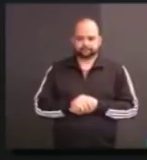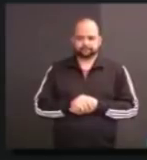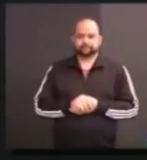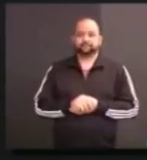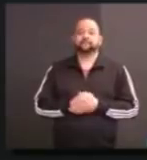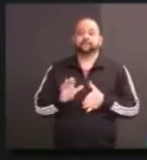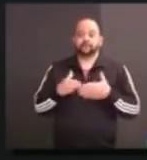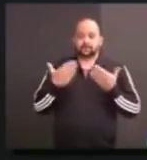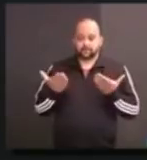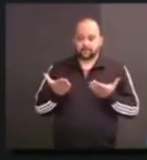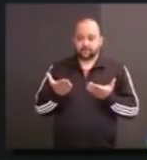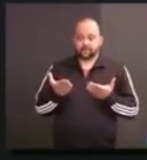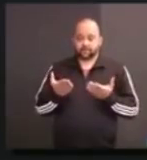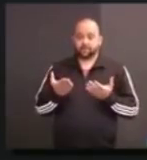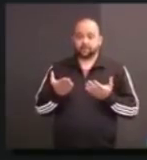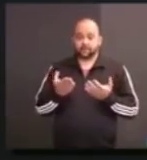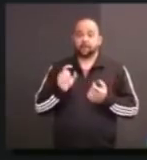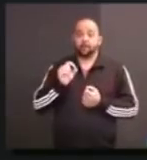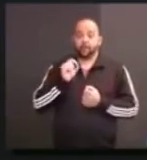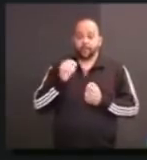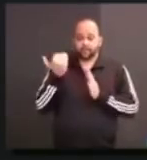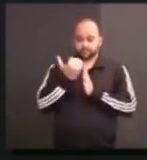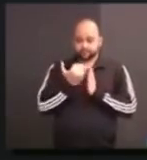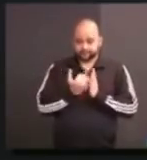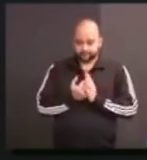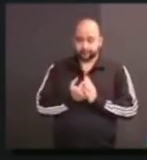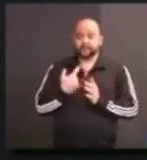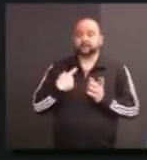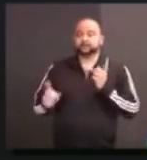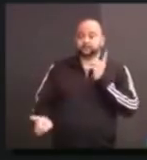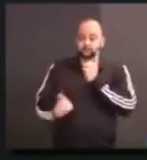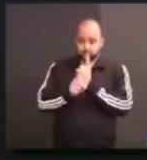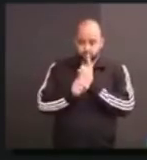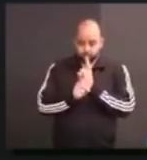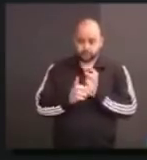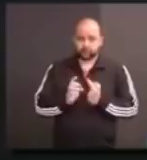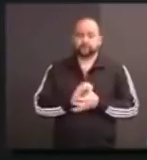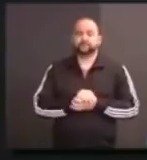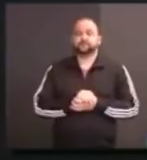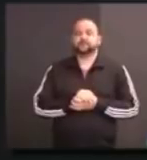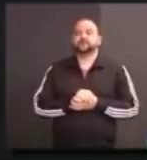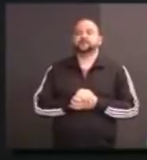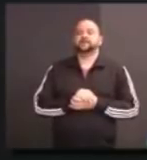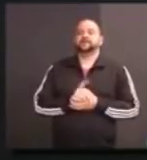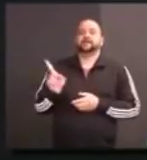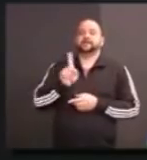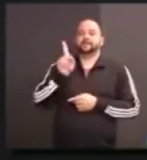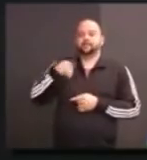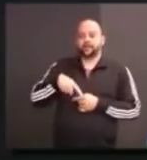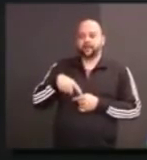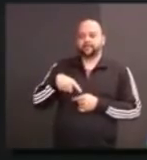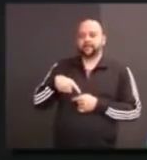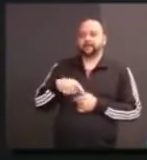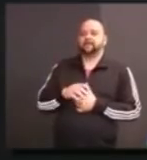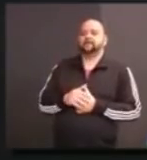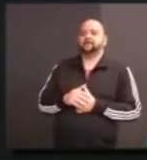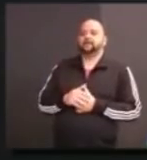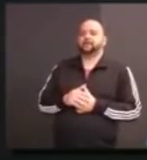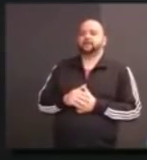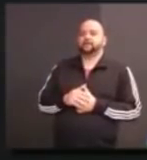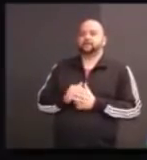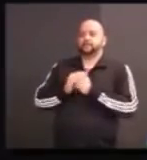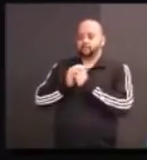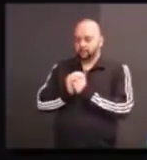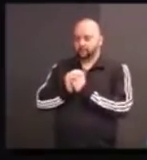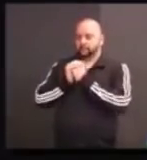Então a questão é esta. Esses encontros não é para idolatrar o